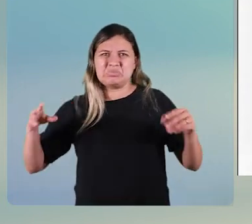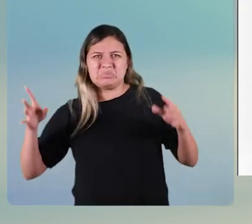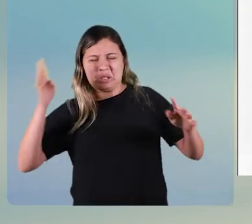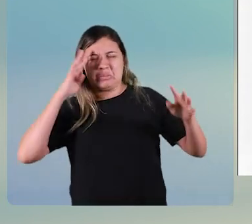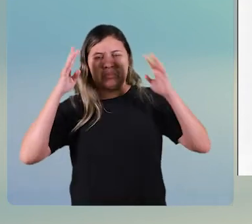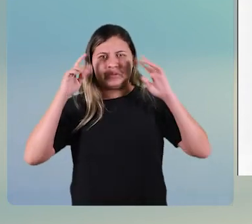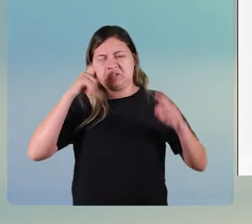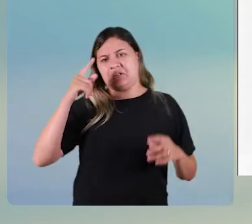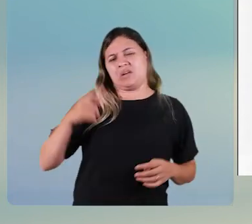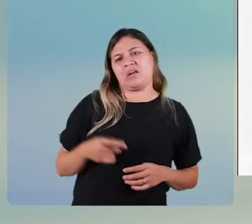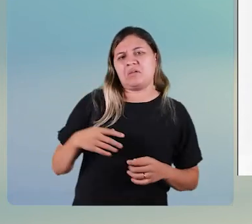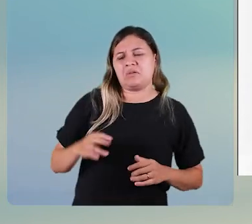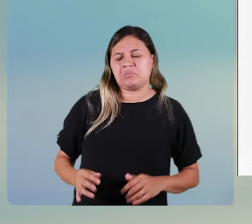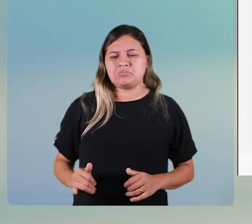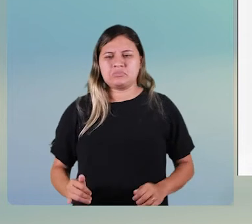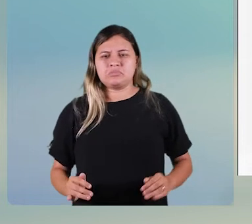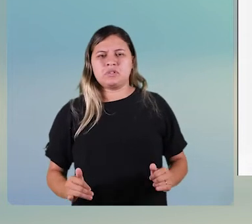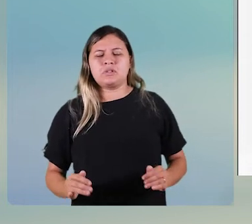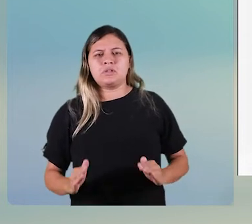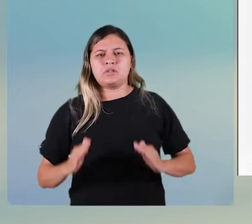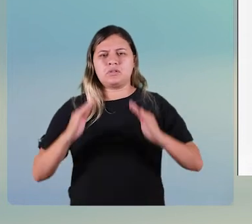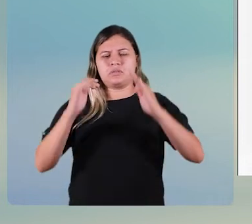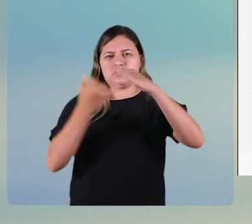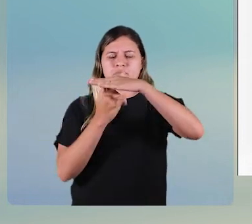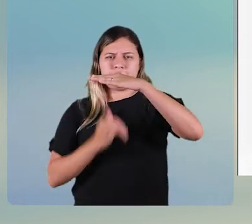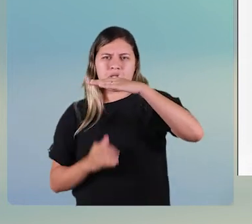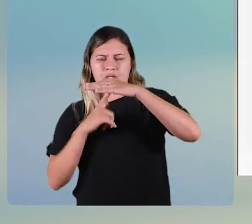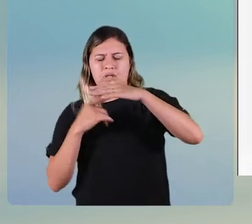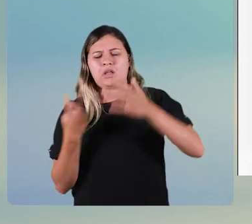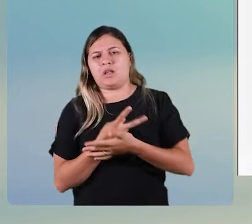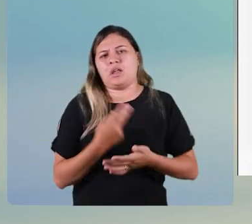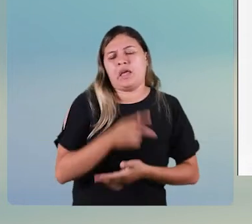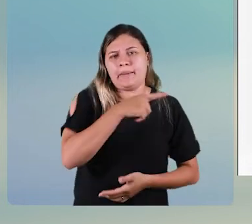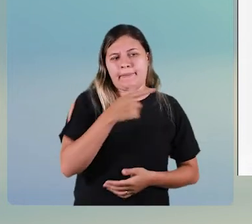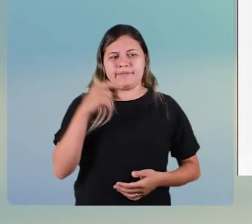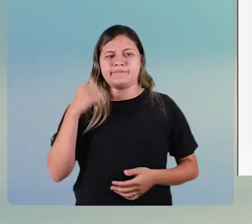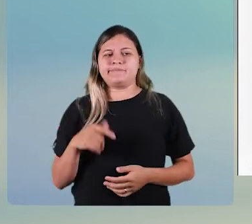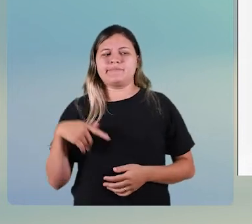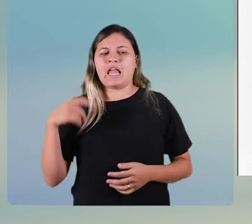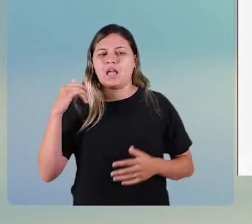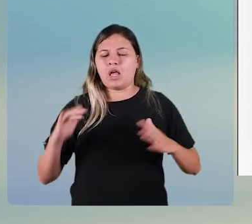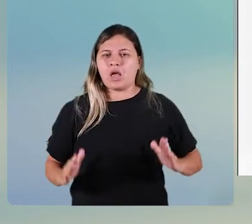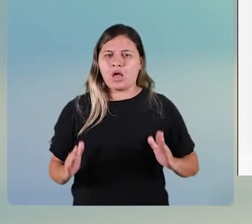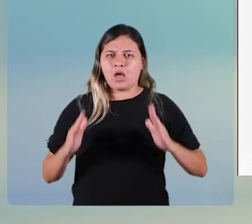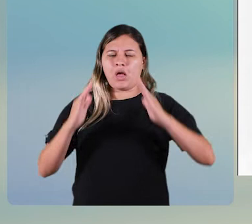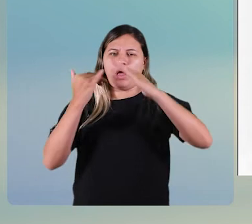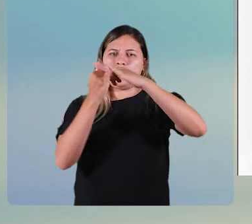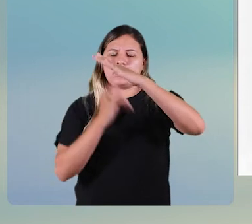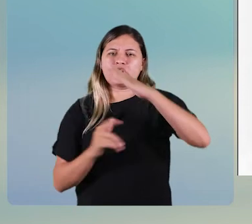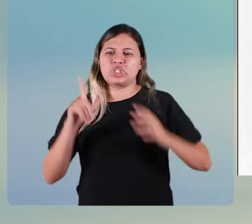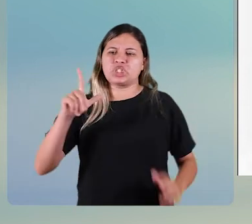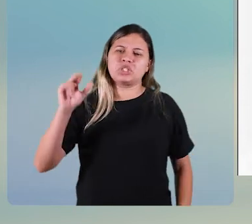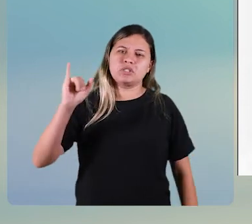vocês, a energia nuclear, ela não é, assim, suja, entre aspas, né? Ela é energia limpa. Eu